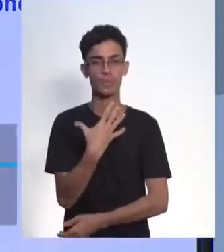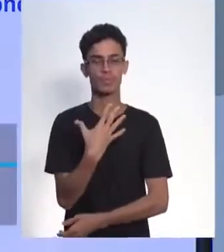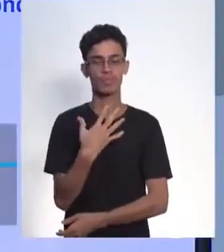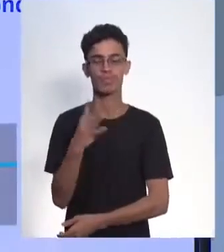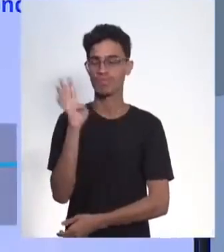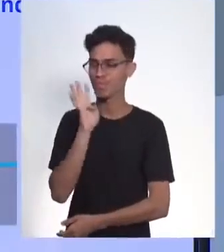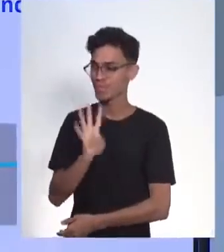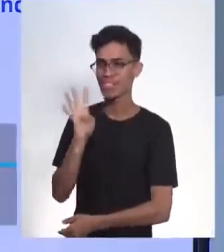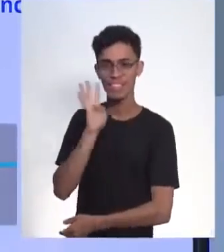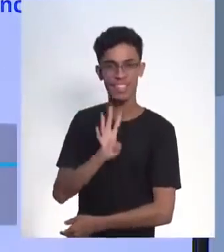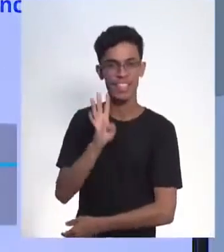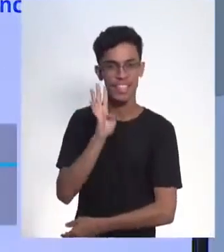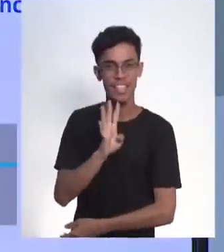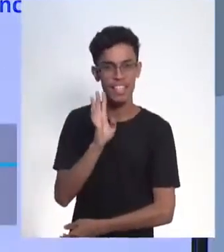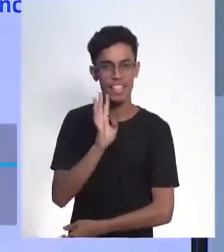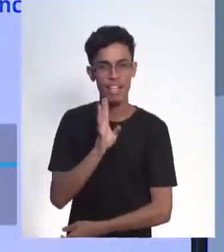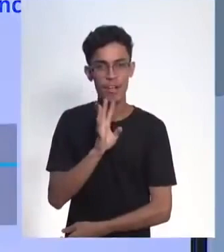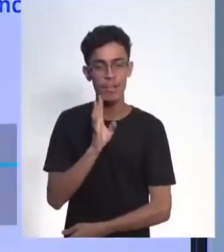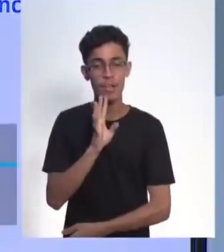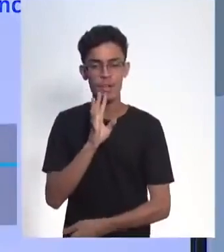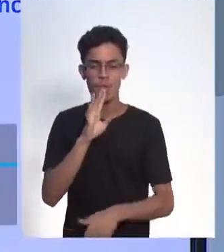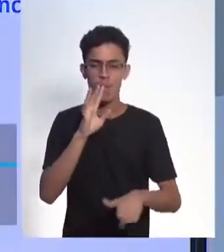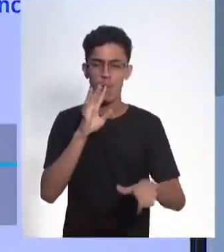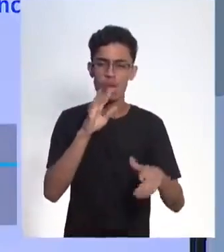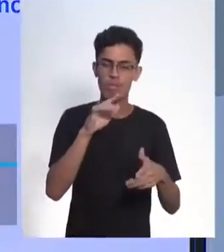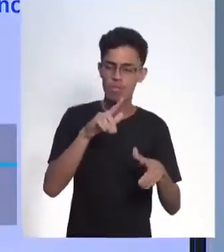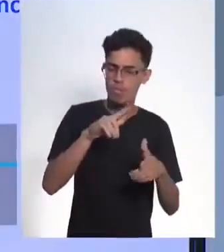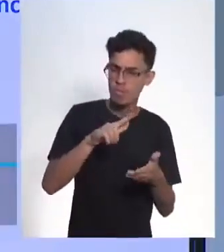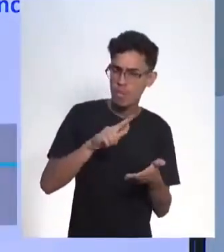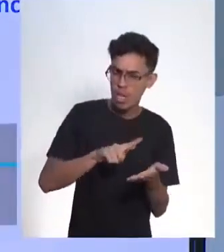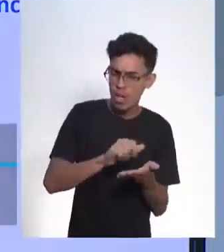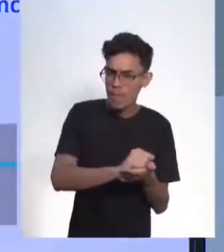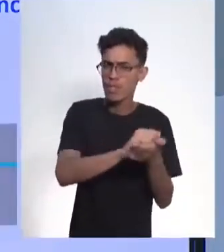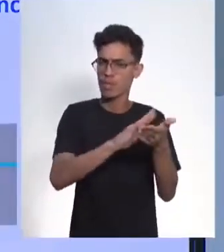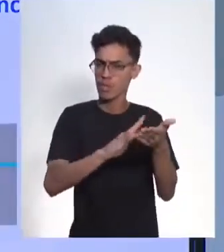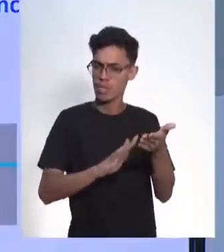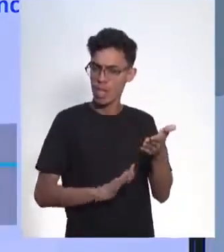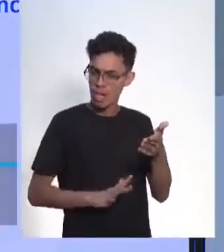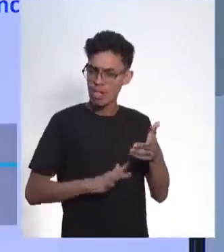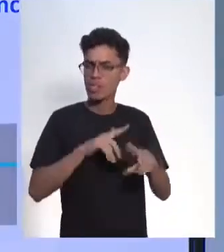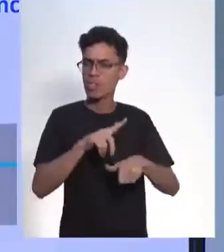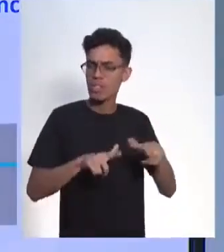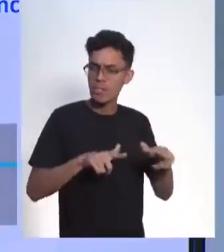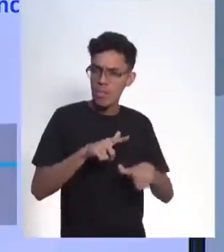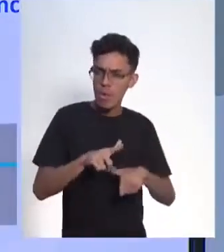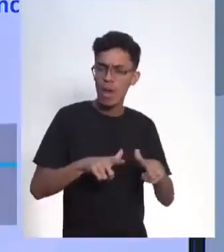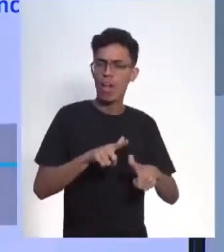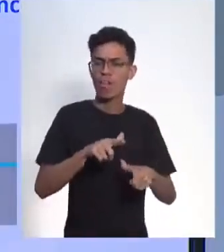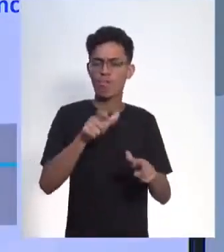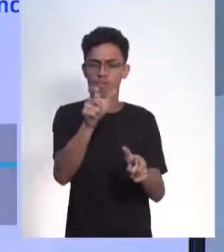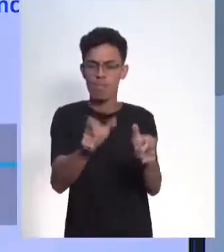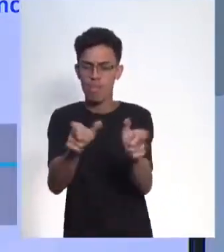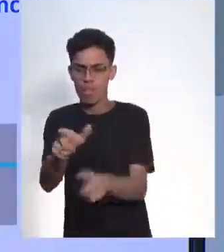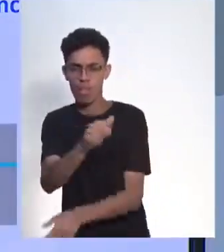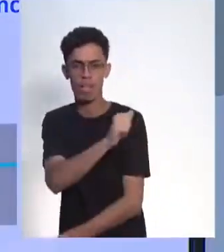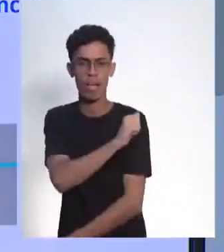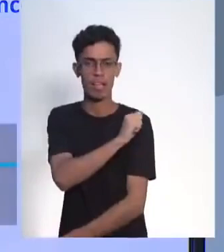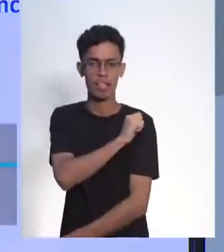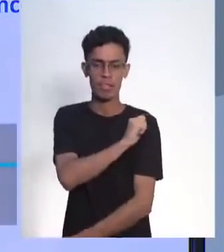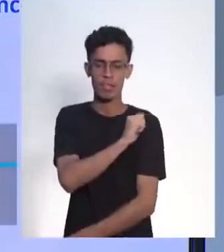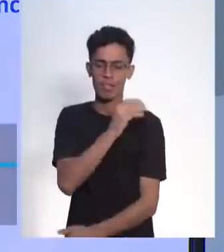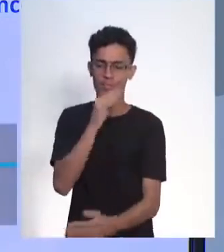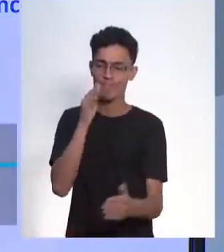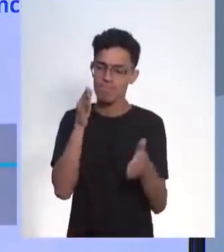legal. E olha, os trabalhos que nós estamos recebendo dos estudantes, a maioria deles está focado aí